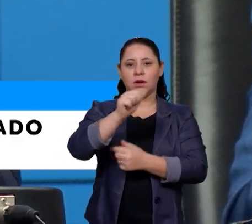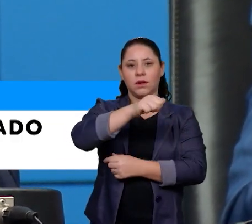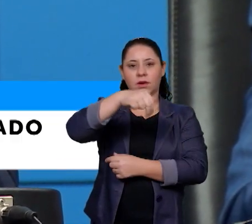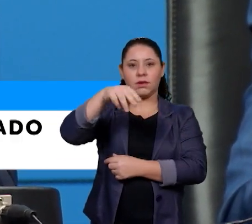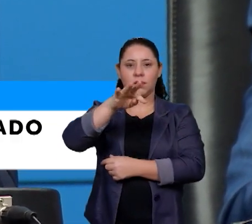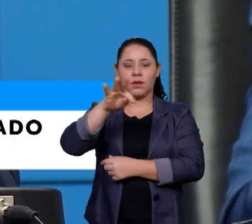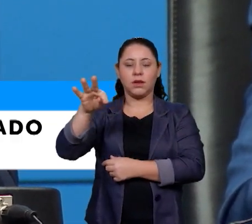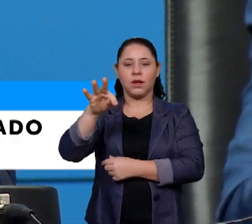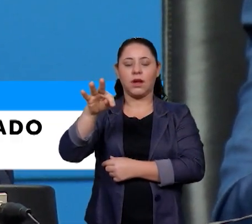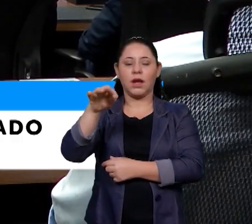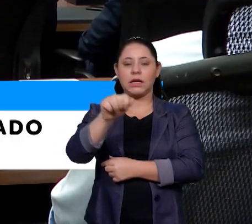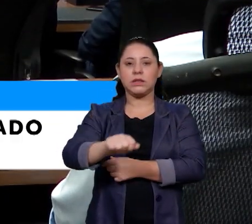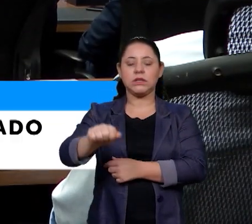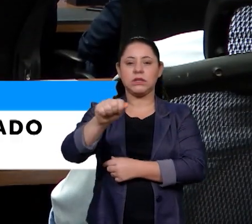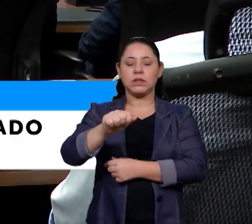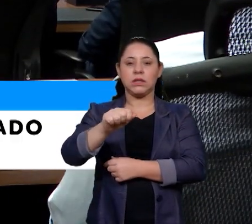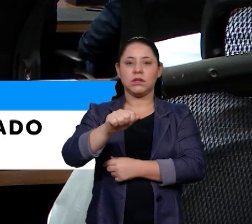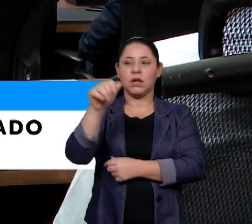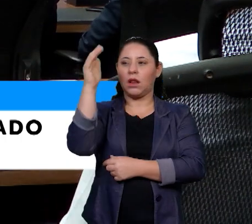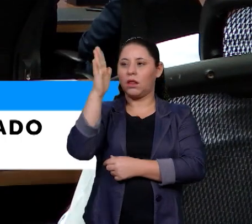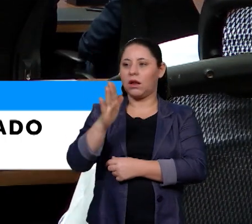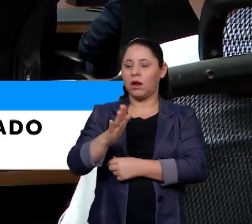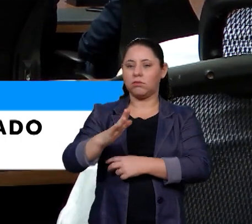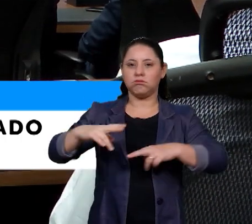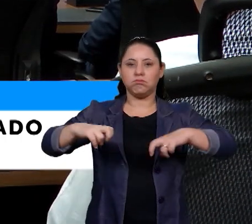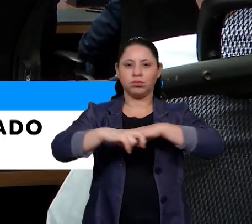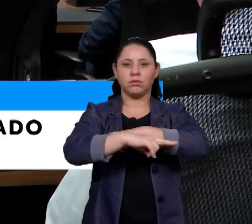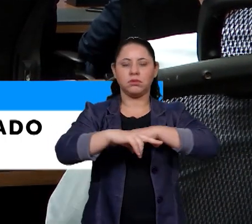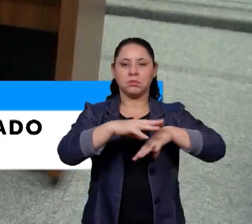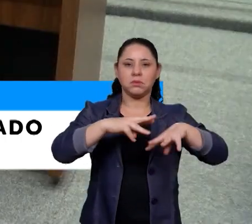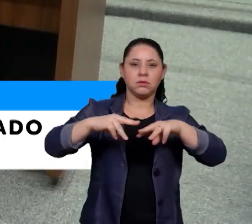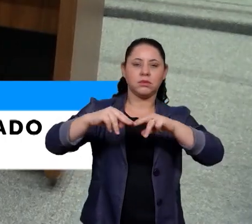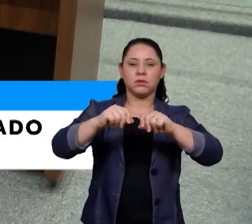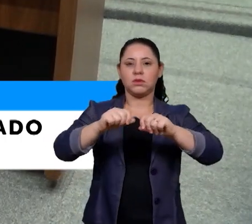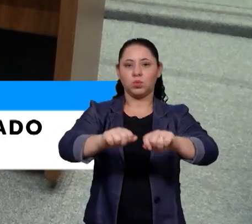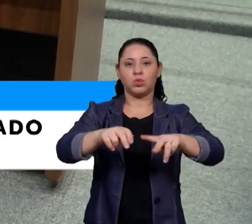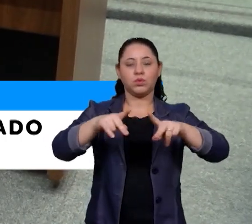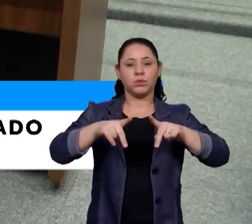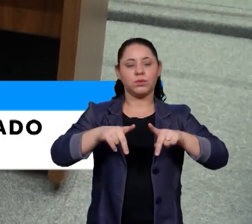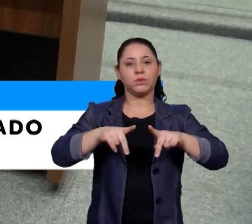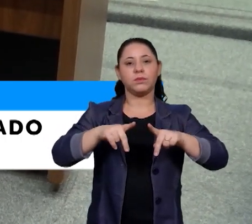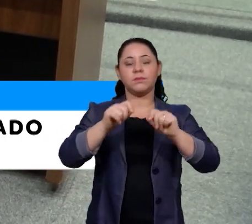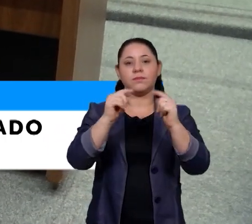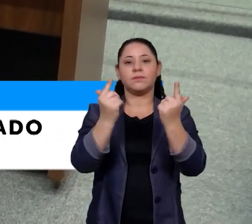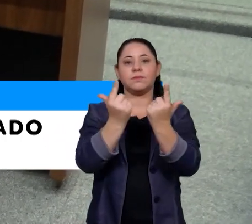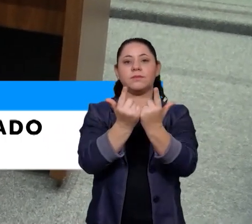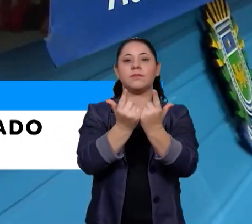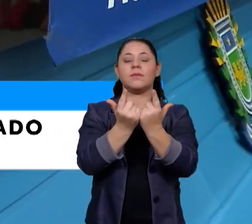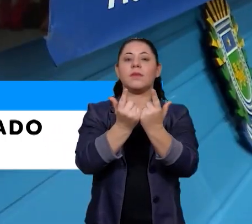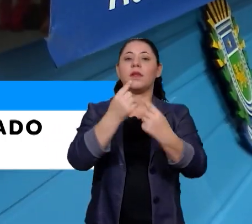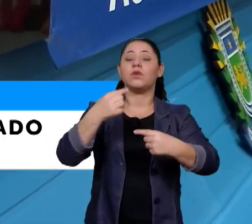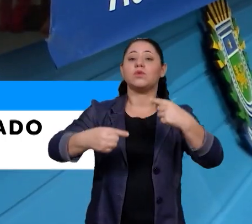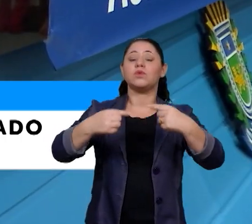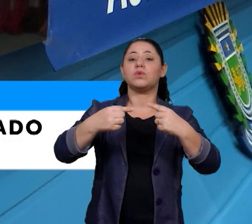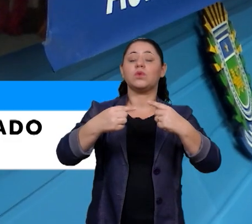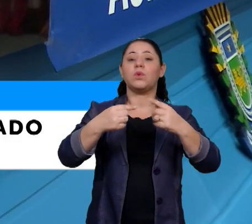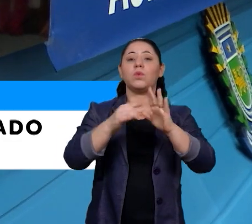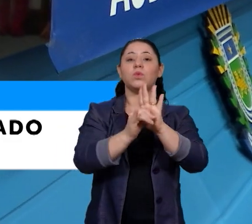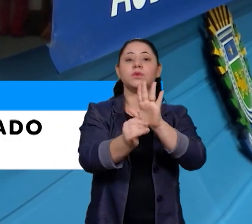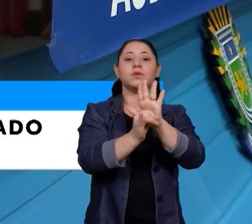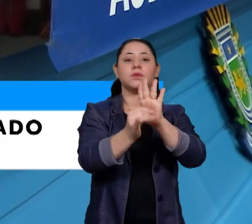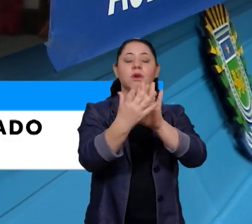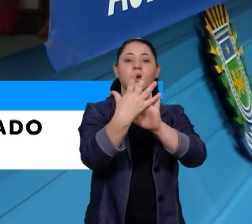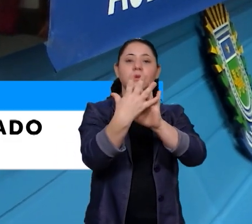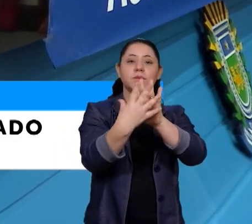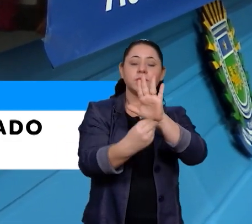estado, a ANTT, Agência Nacional de Transporte Terrestre, realizou audiência pública no plenário da Lemes para debater o